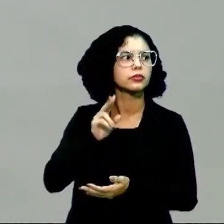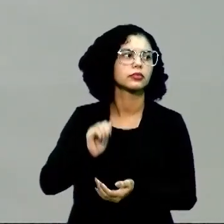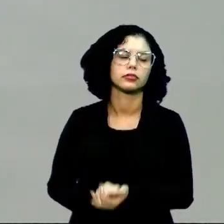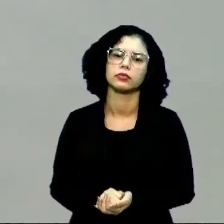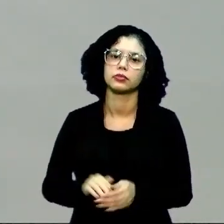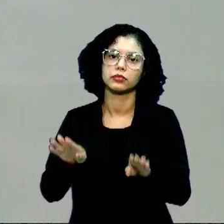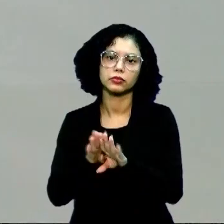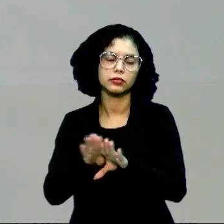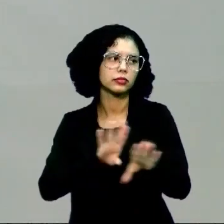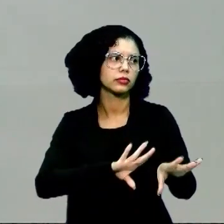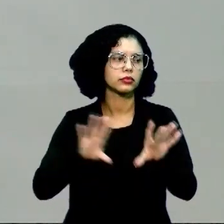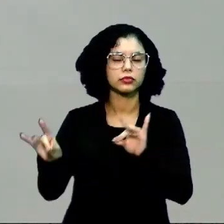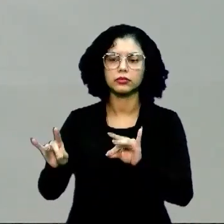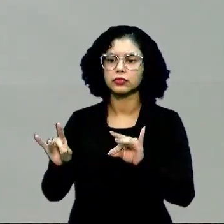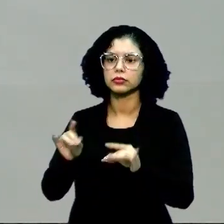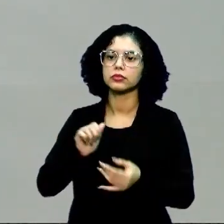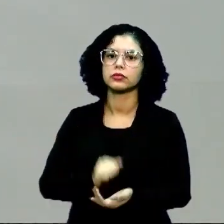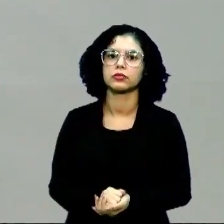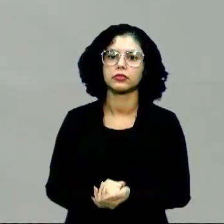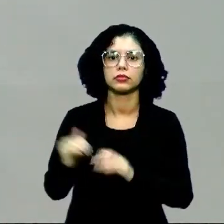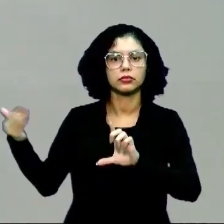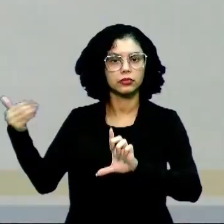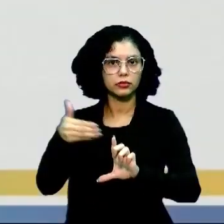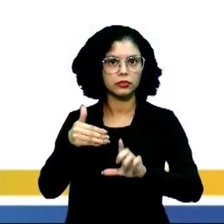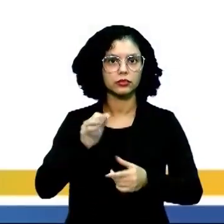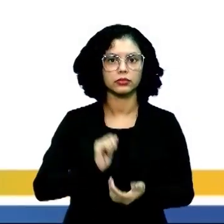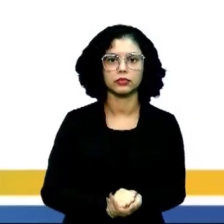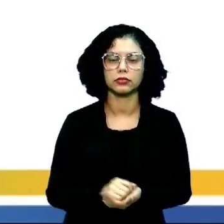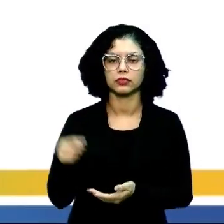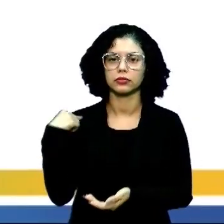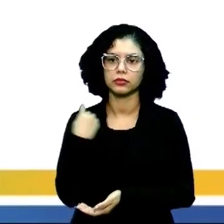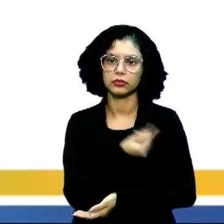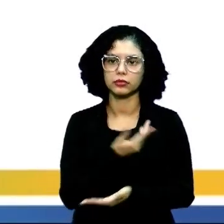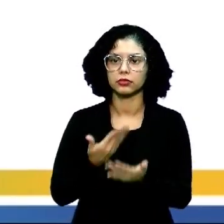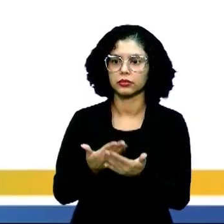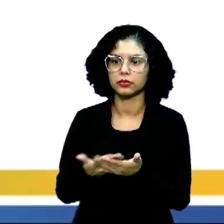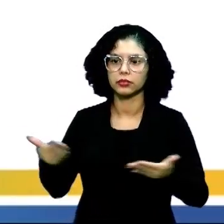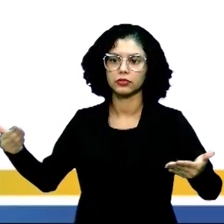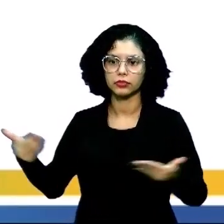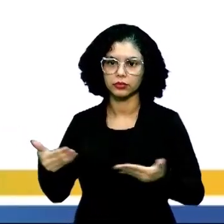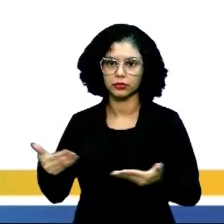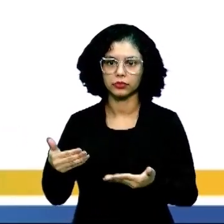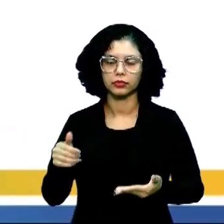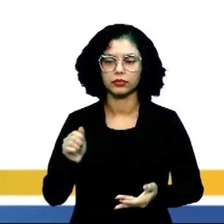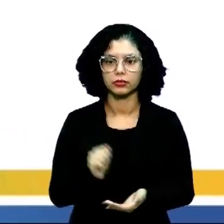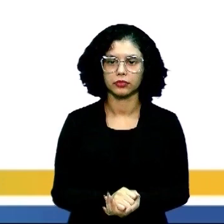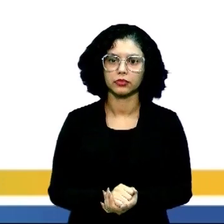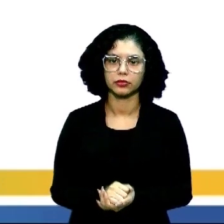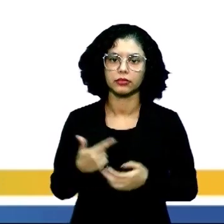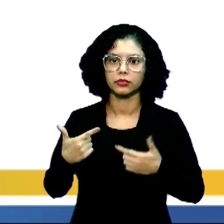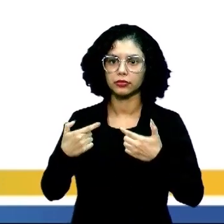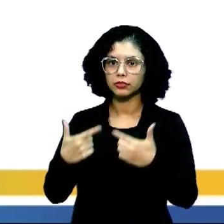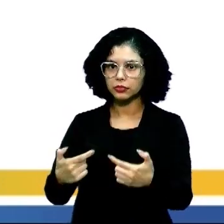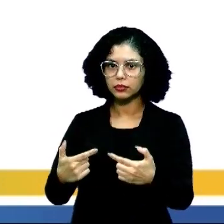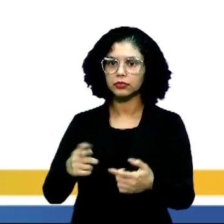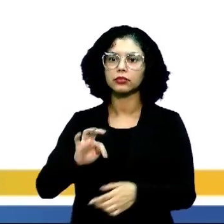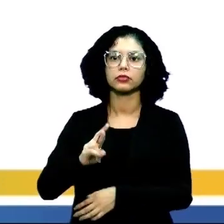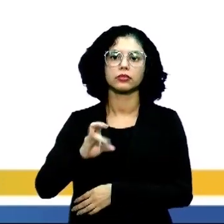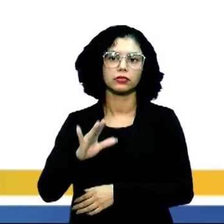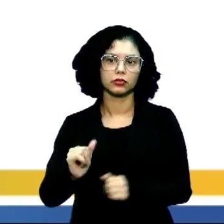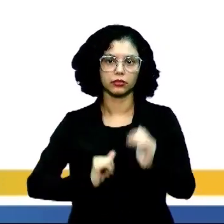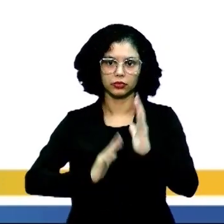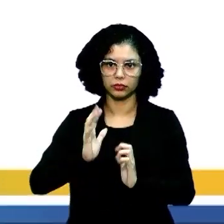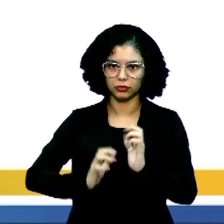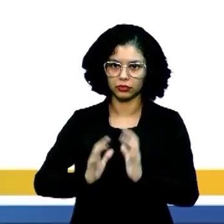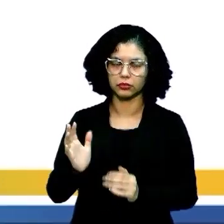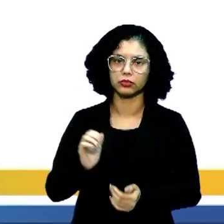acessar através da plataforma. Vamos então à nossa aula de hoje? Então, Guerra contra o Terror, Guerra